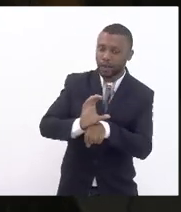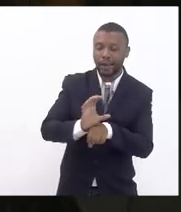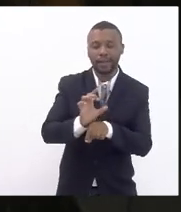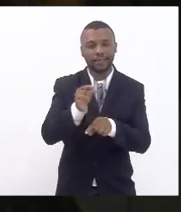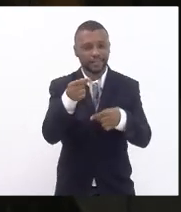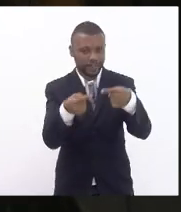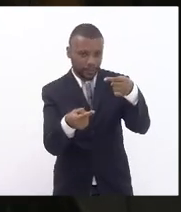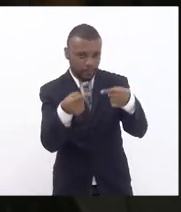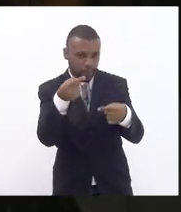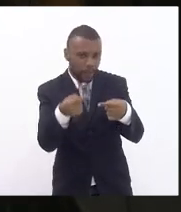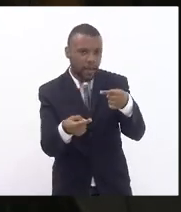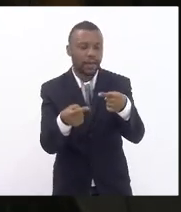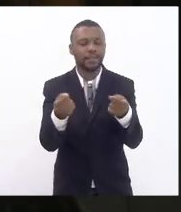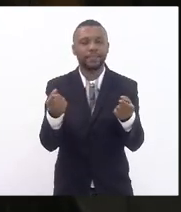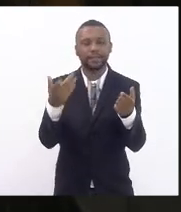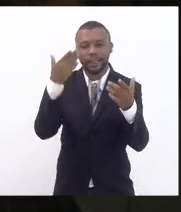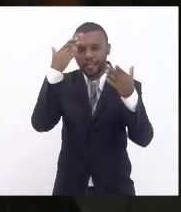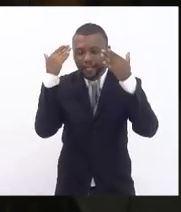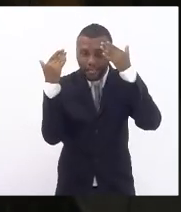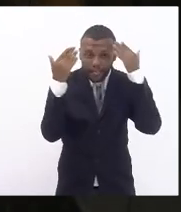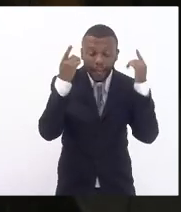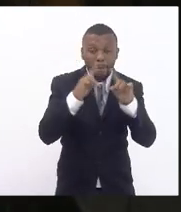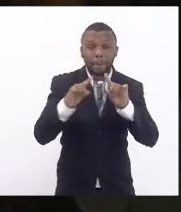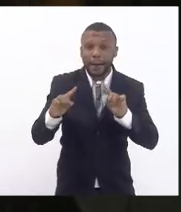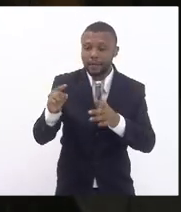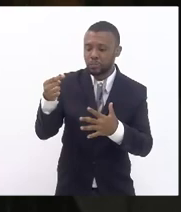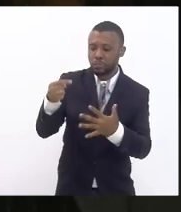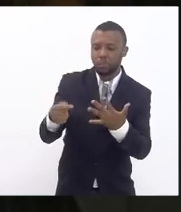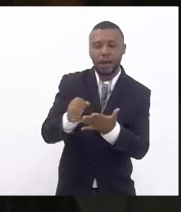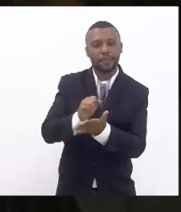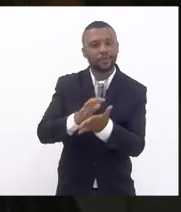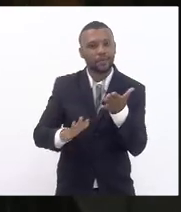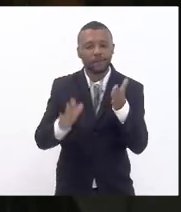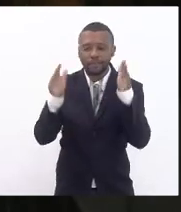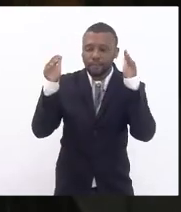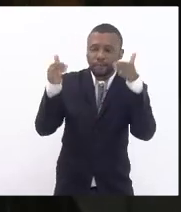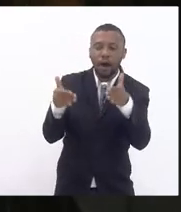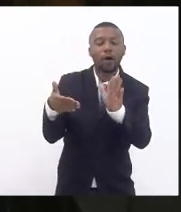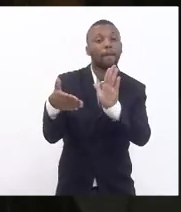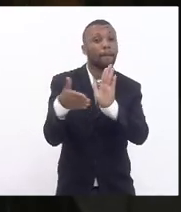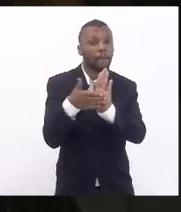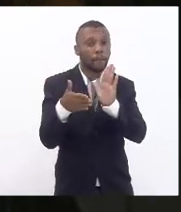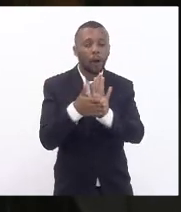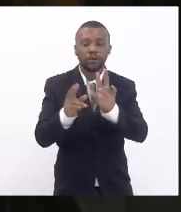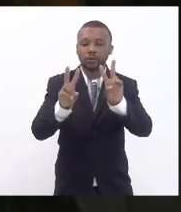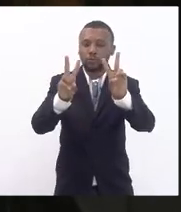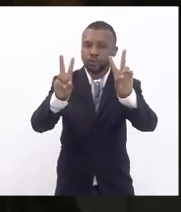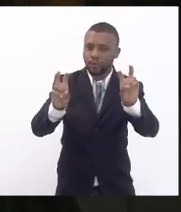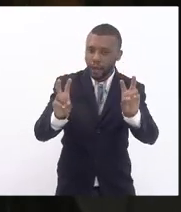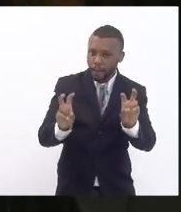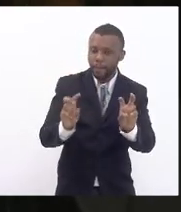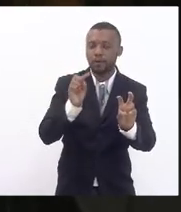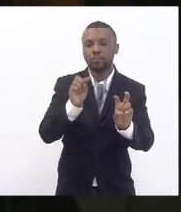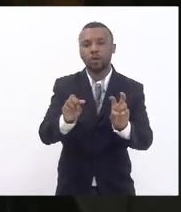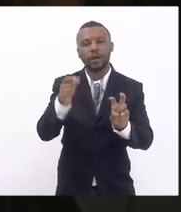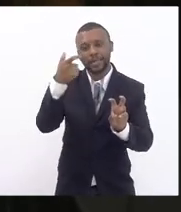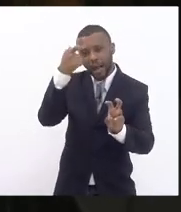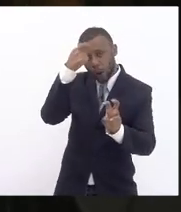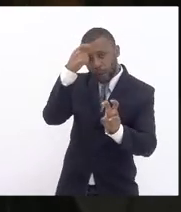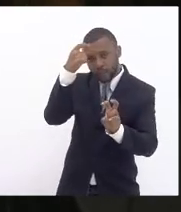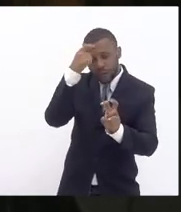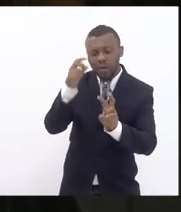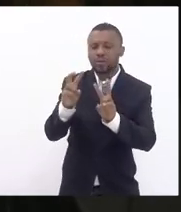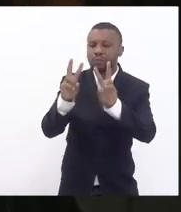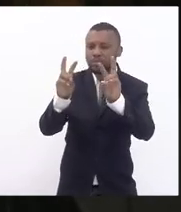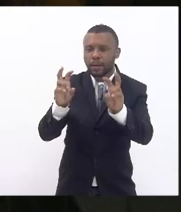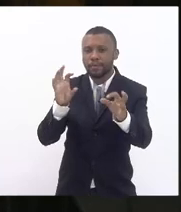recreativas, mas todas elas girando em torno da pauta, da agenda e da conscientização sobre o